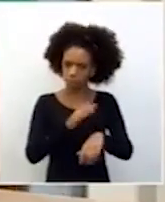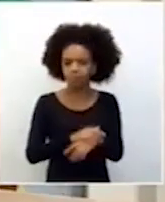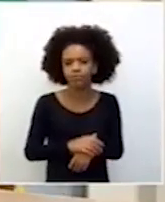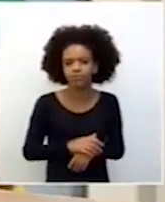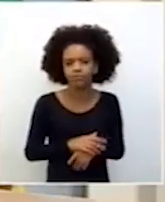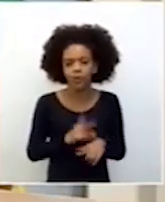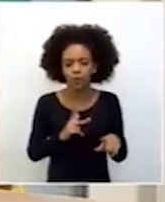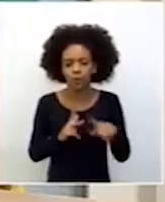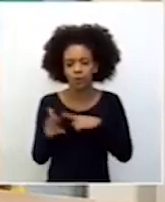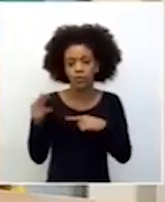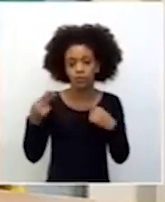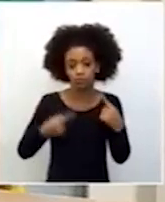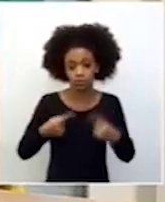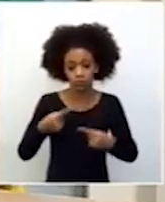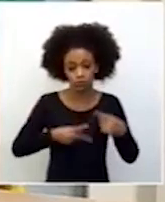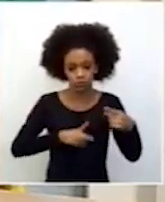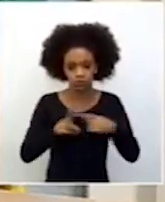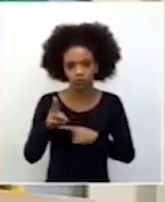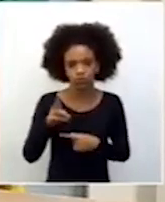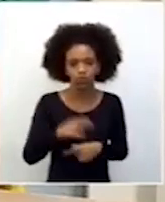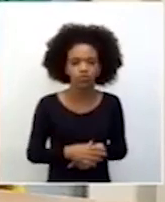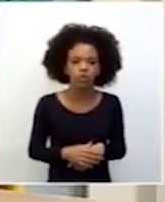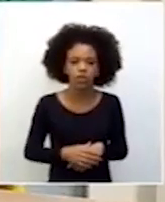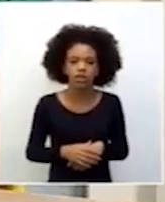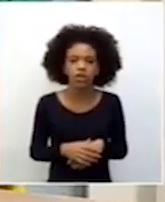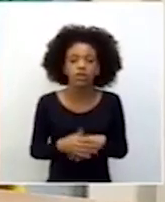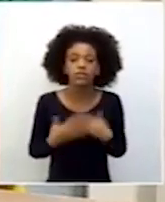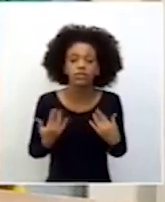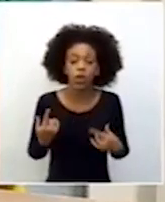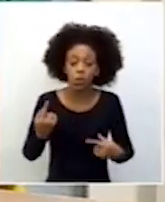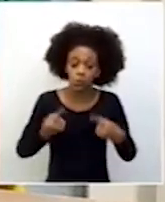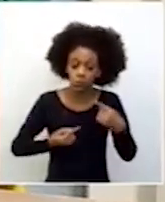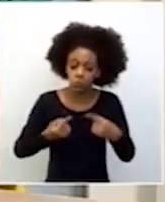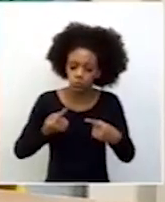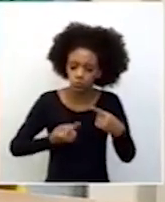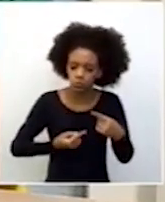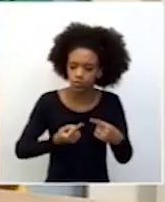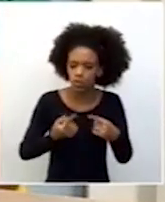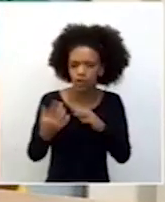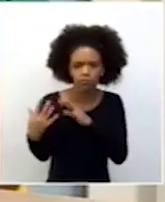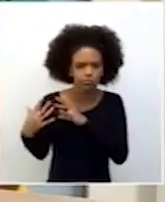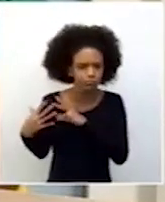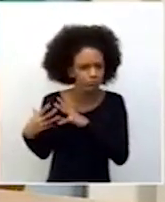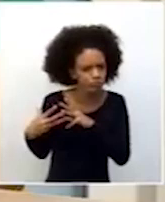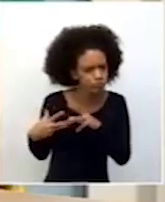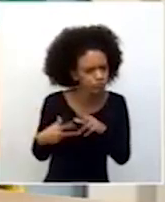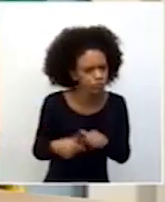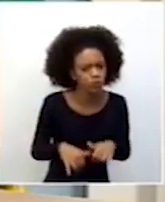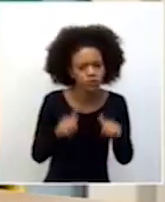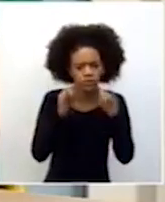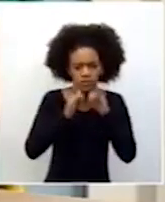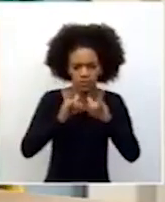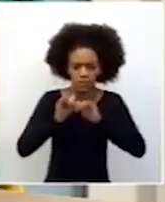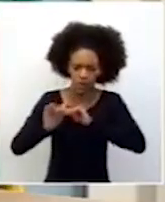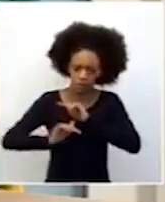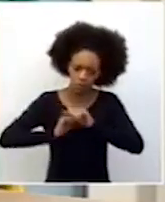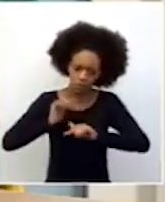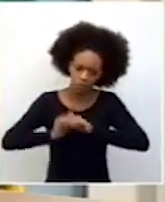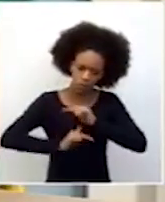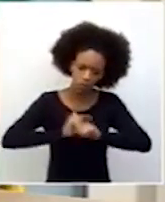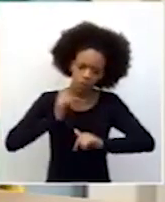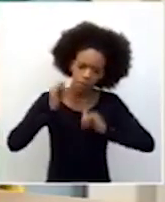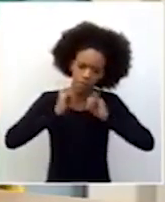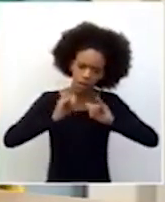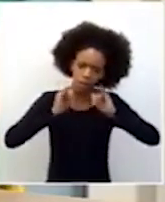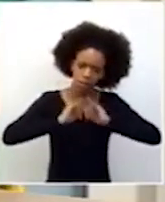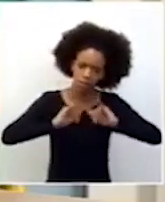Ruptura discursiva. O discurso é toda aquela mensagem, é todo aquele trabalho de